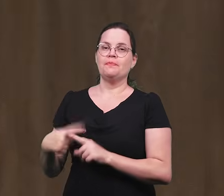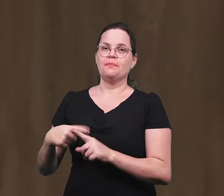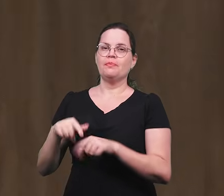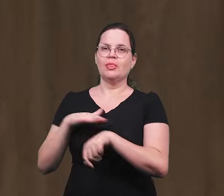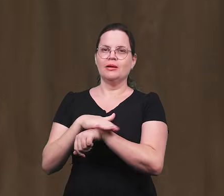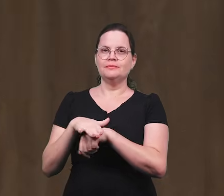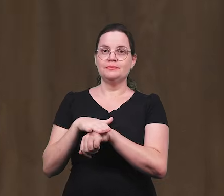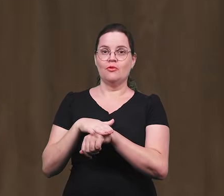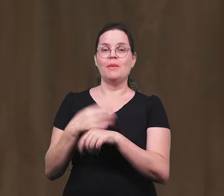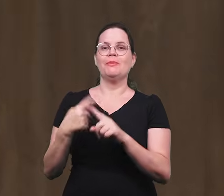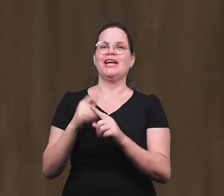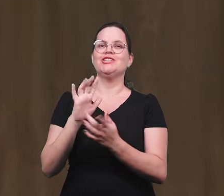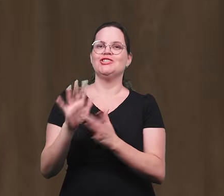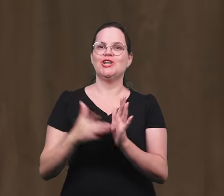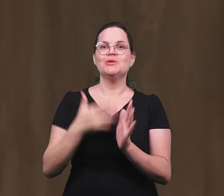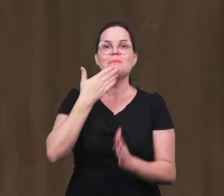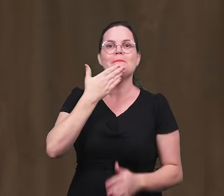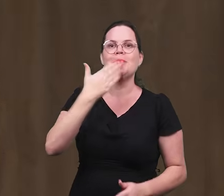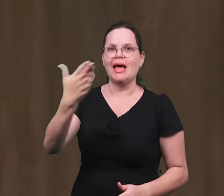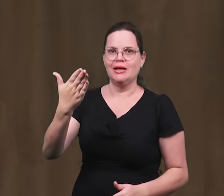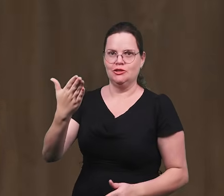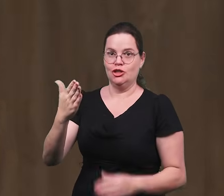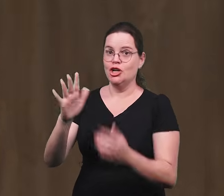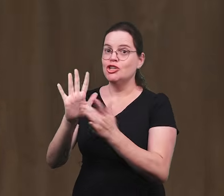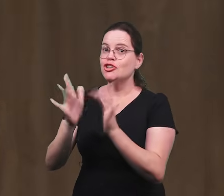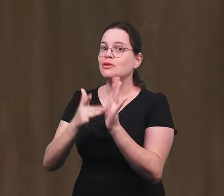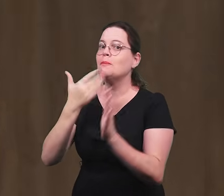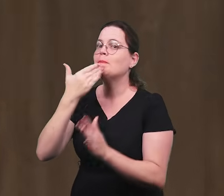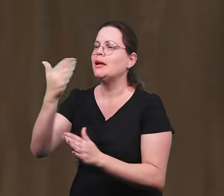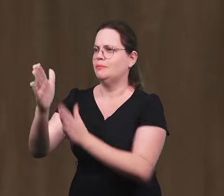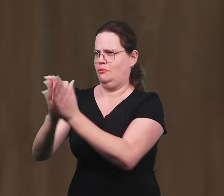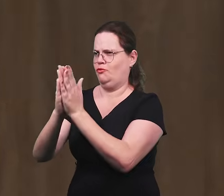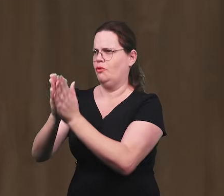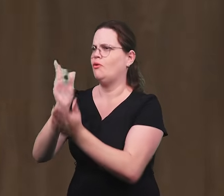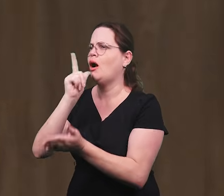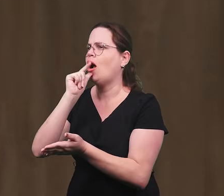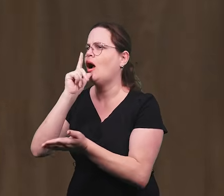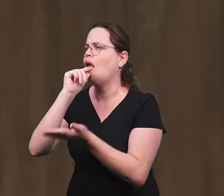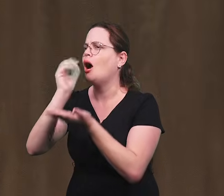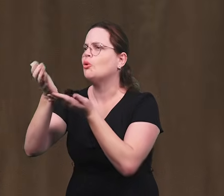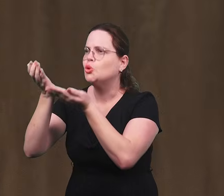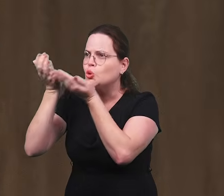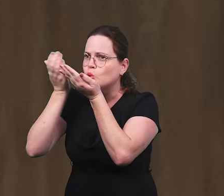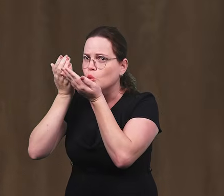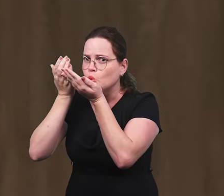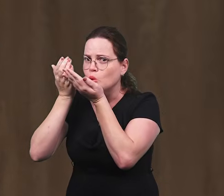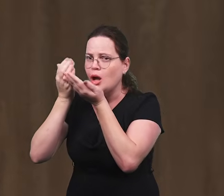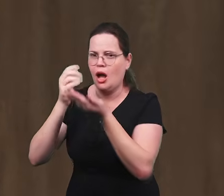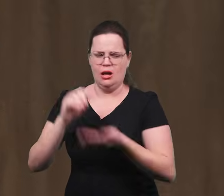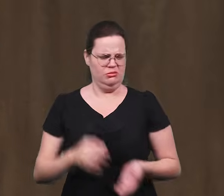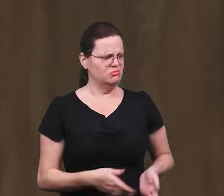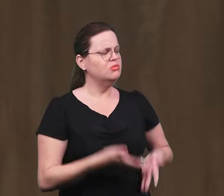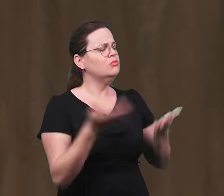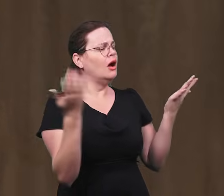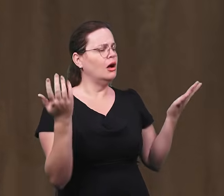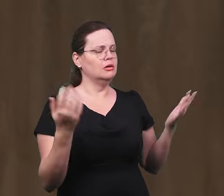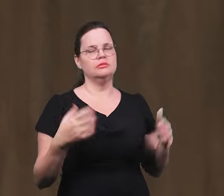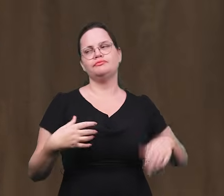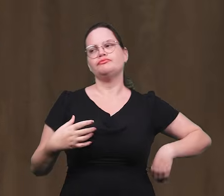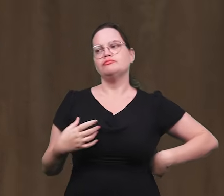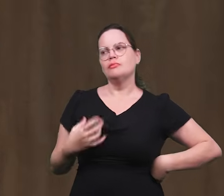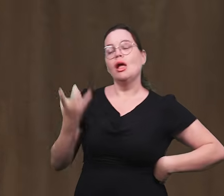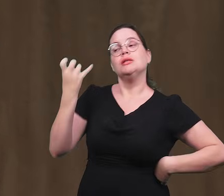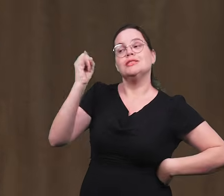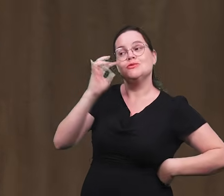Senhor começa o diálogo pedindo para ela água. E aqui ele fala, né? Se tu conheceras o dom de